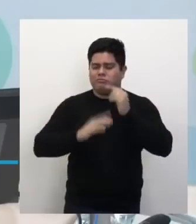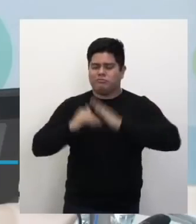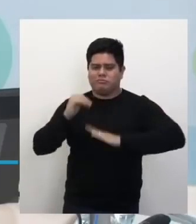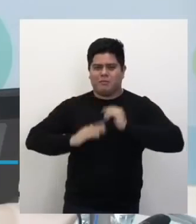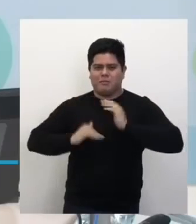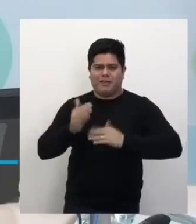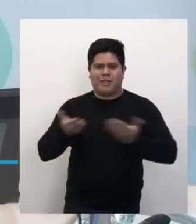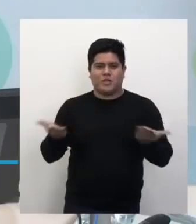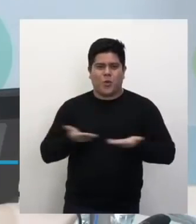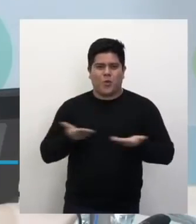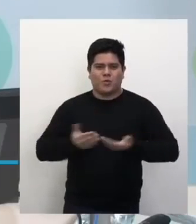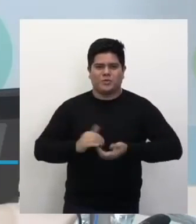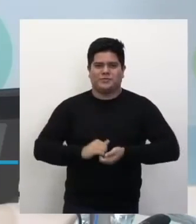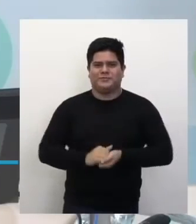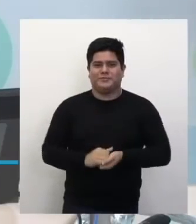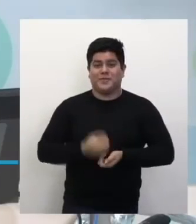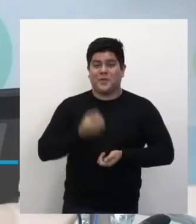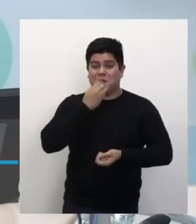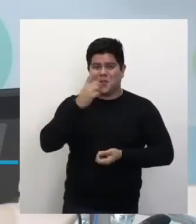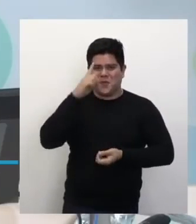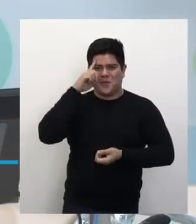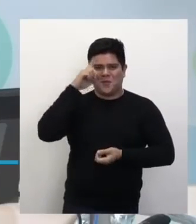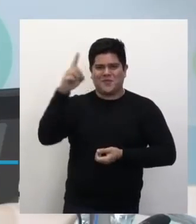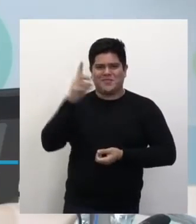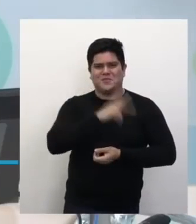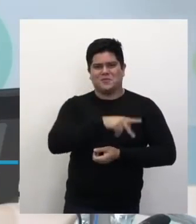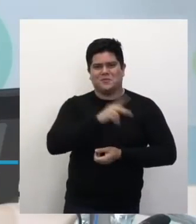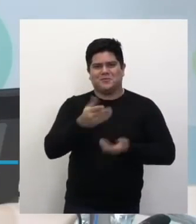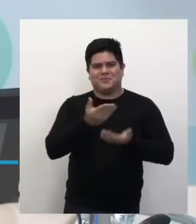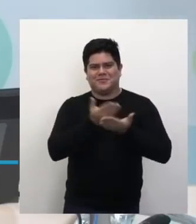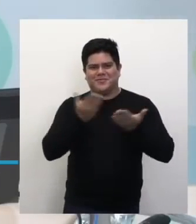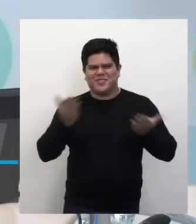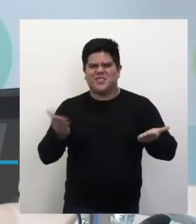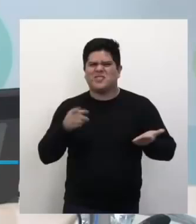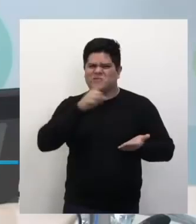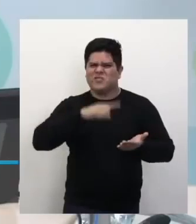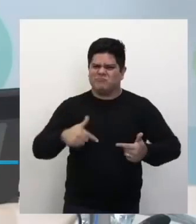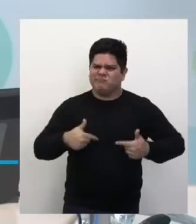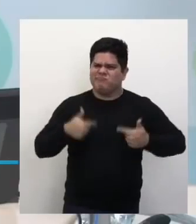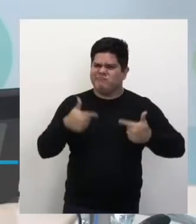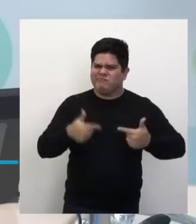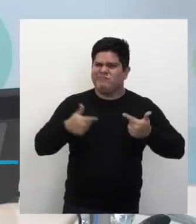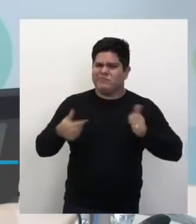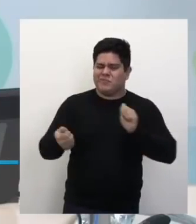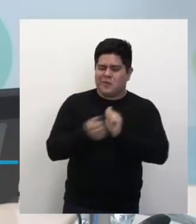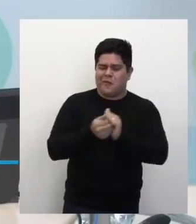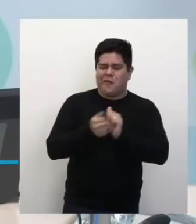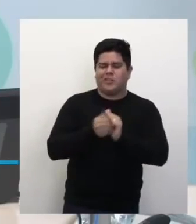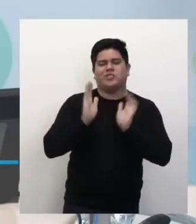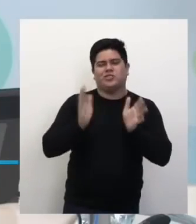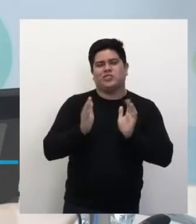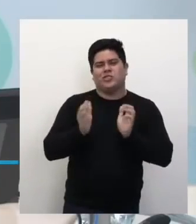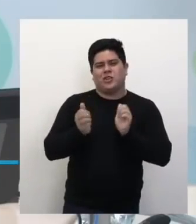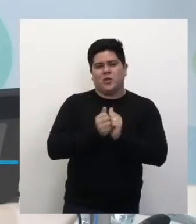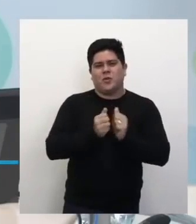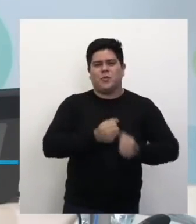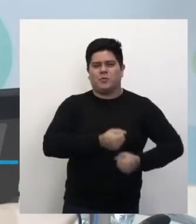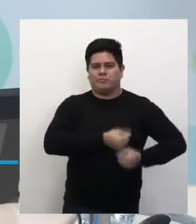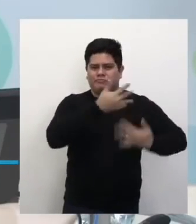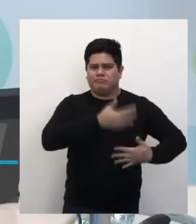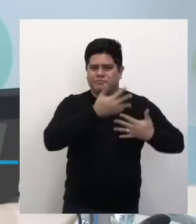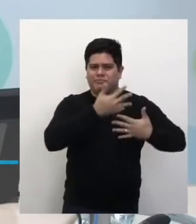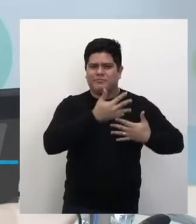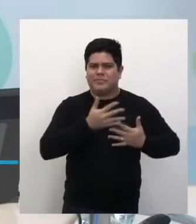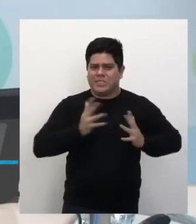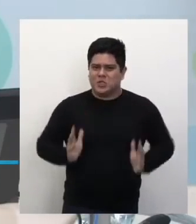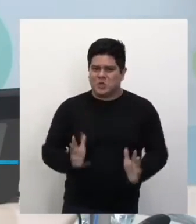aula de hoje. Bom dia também aos professores, guerreiros e parceiros que já estão comigo aqui no chatinho,